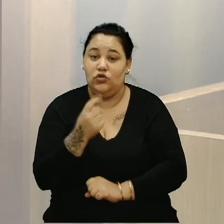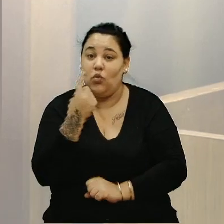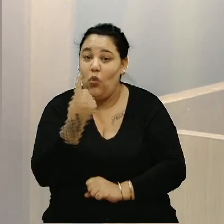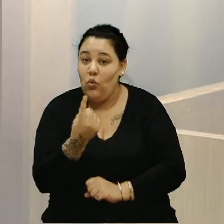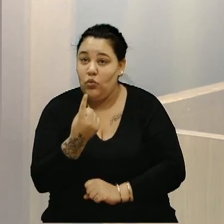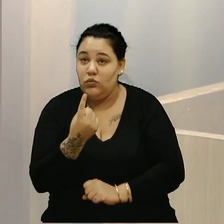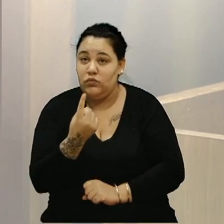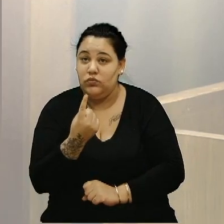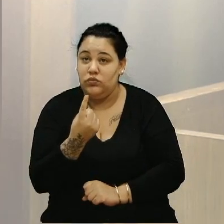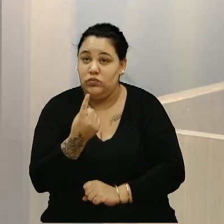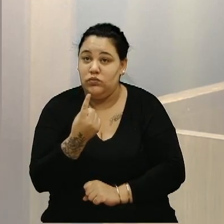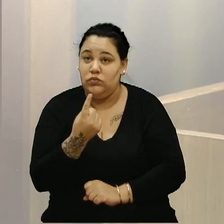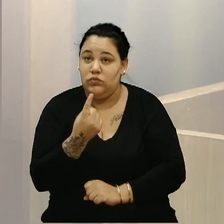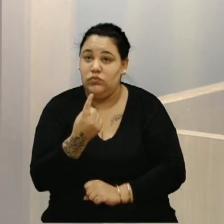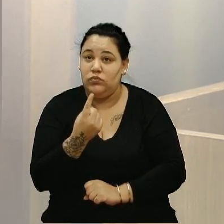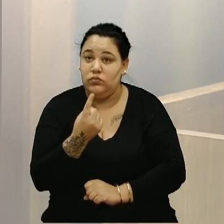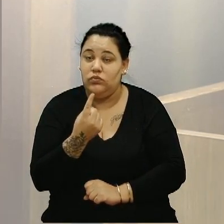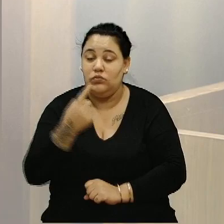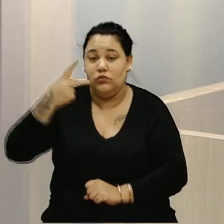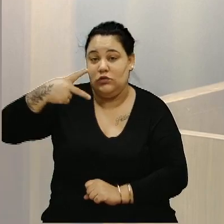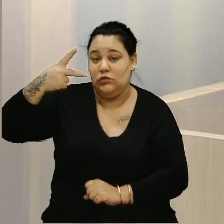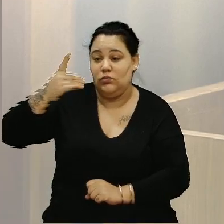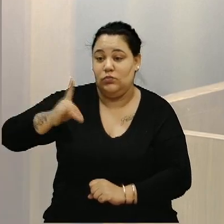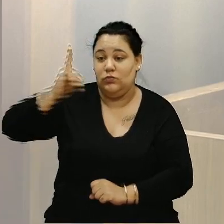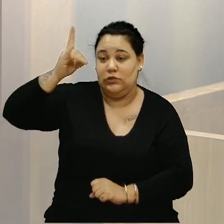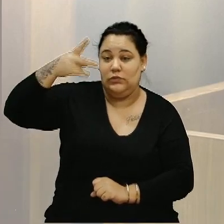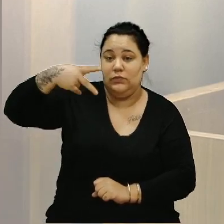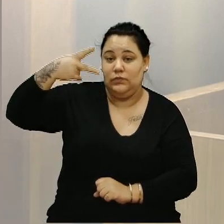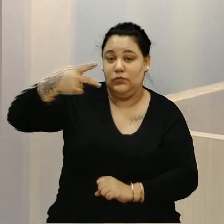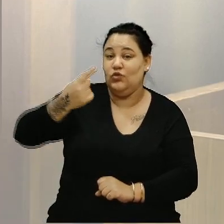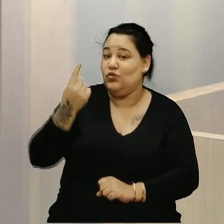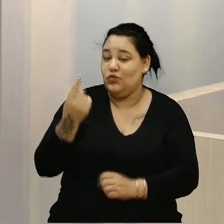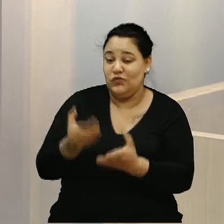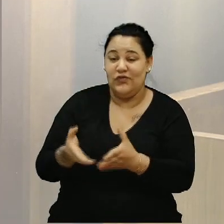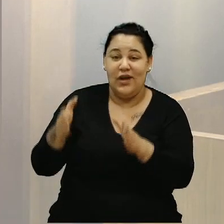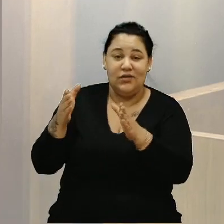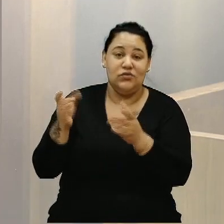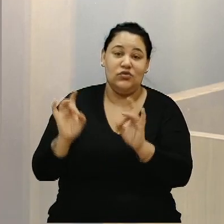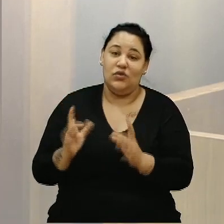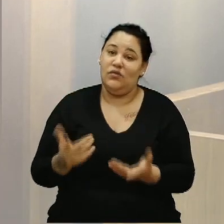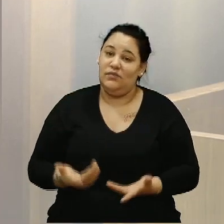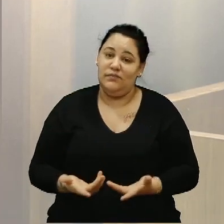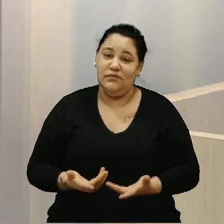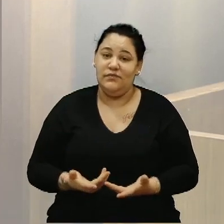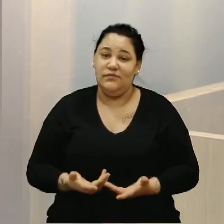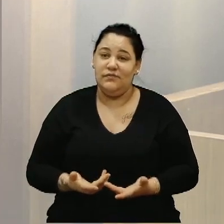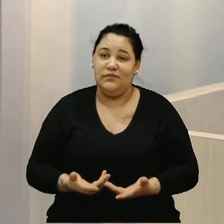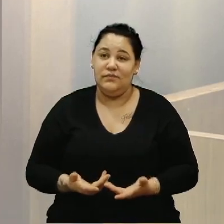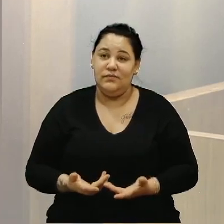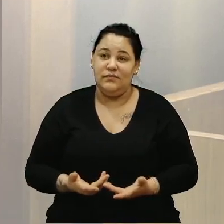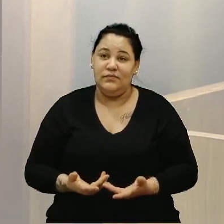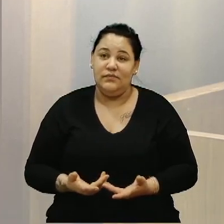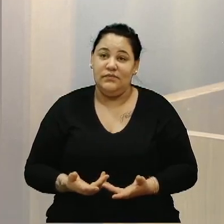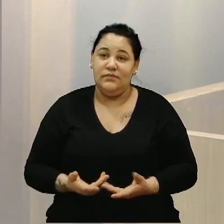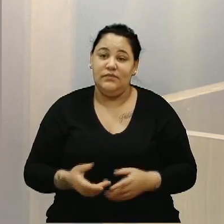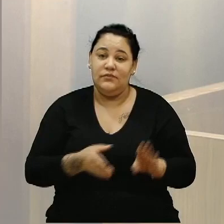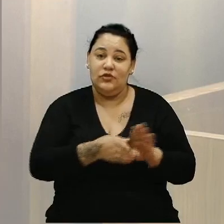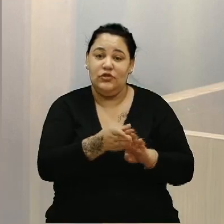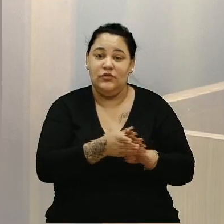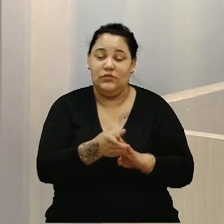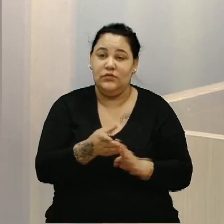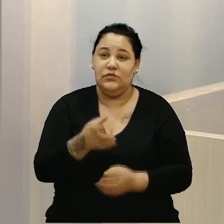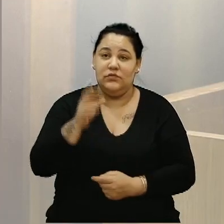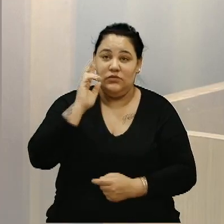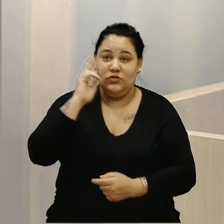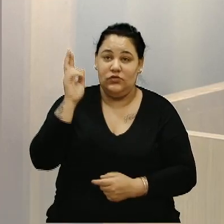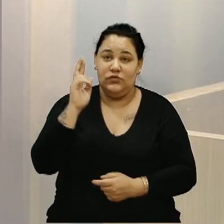um vaso sanitário do segundo andar, e a orientação da secretaria de maneira informal é para que a diretora